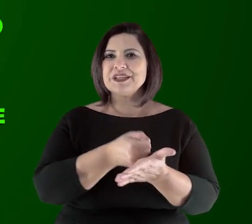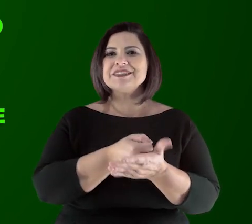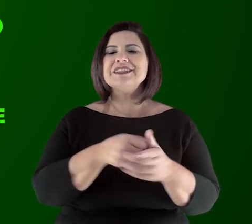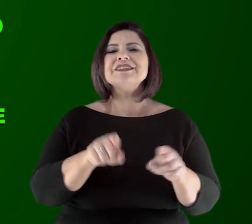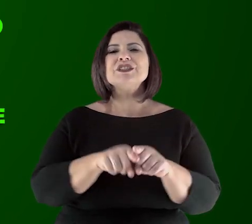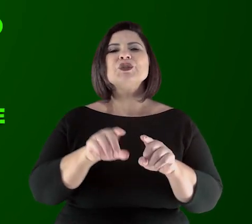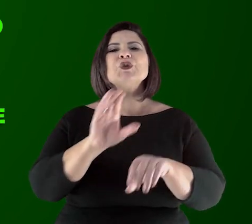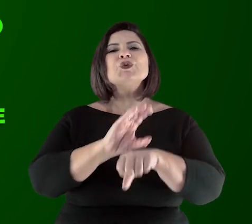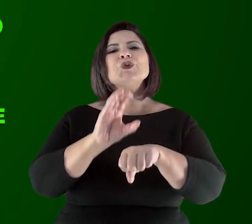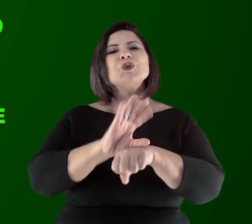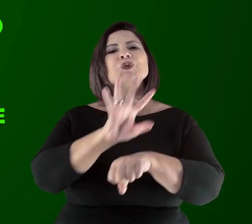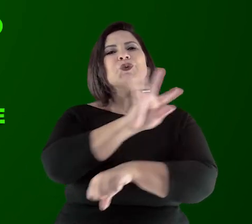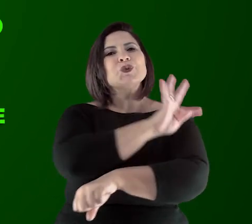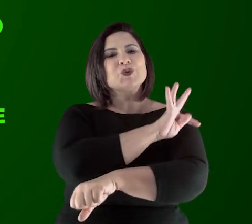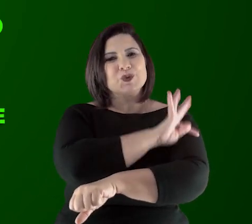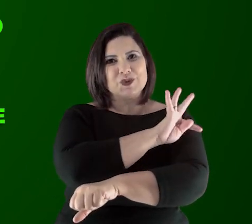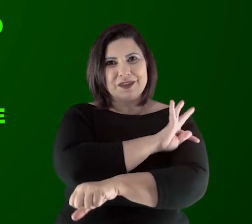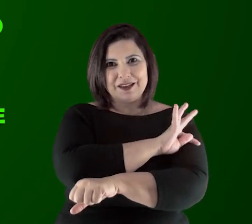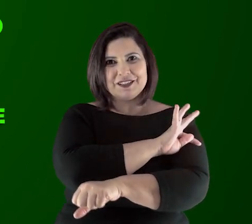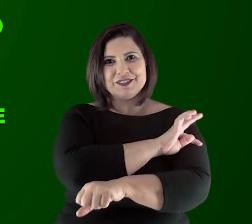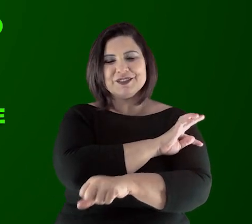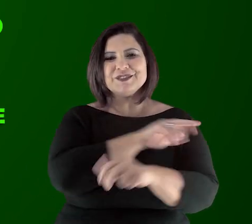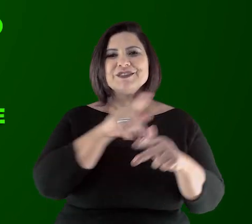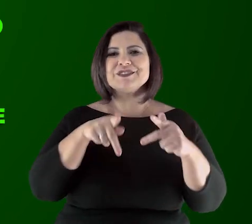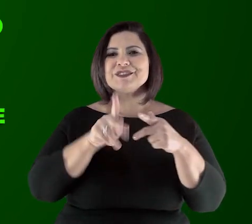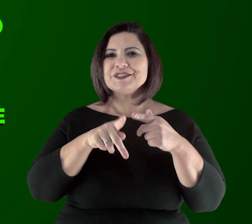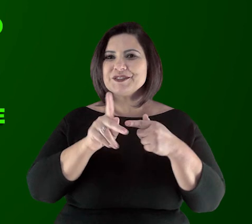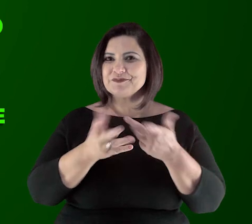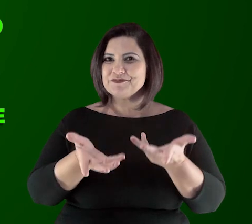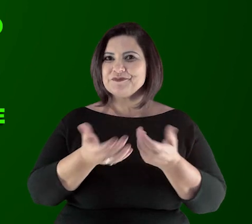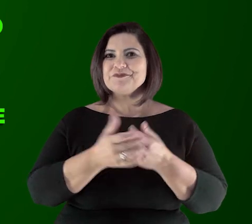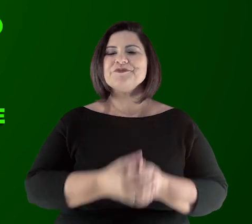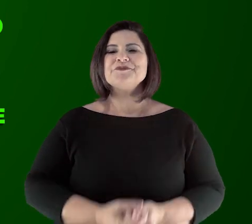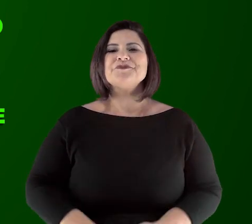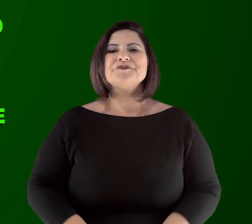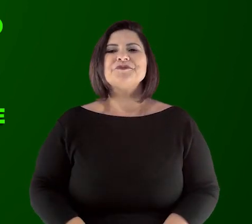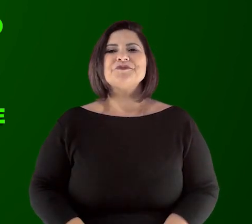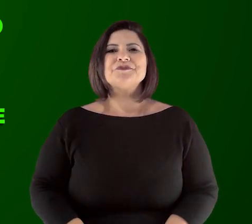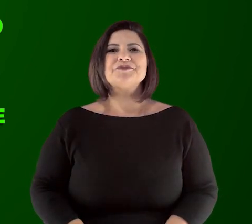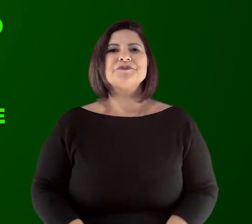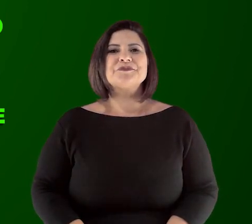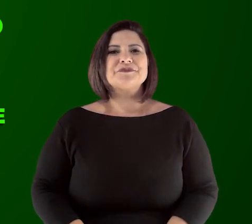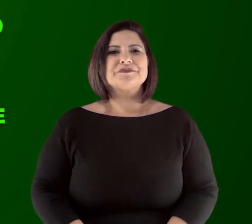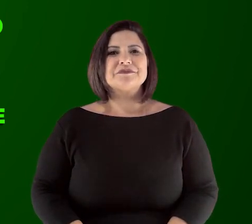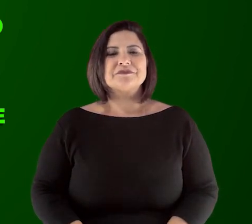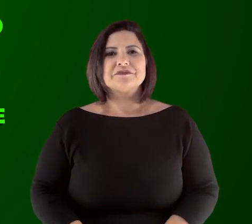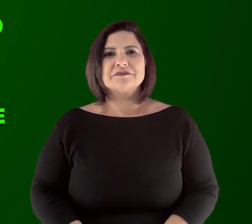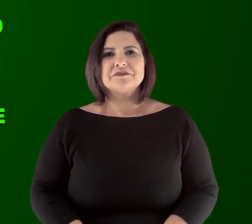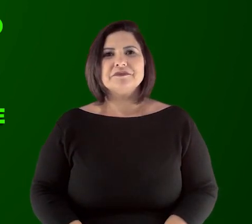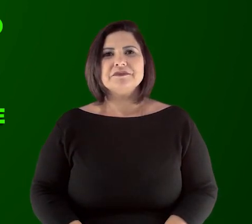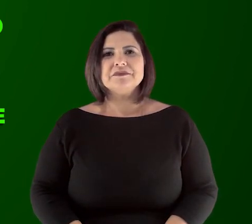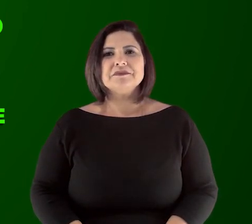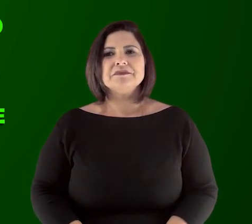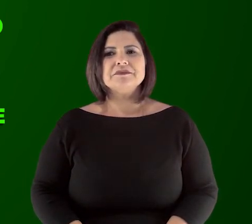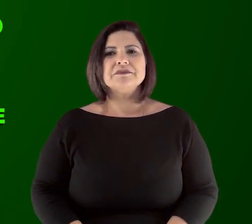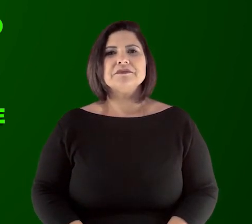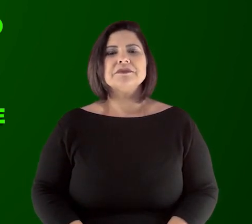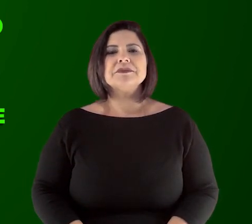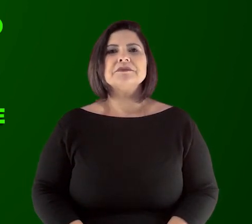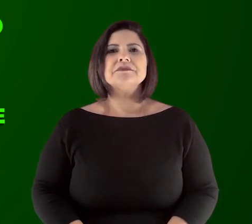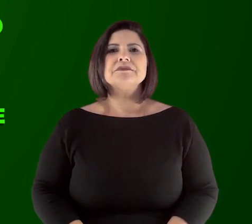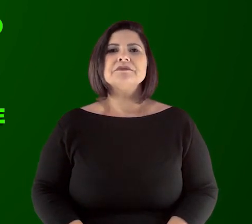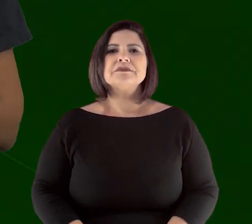ensino fundamental e também o médio, no caso dos candidatos aos cursos técnicos subsequentes